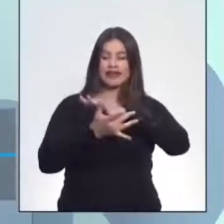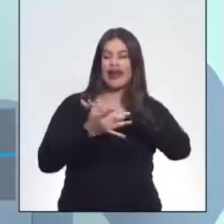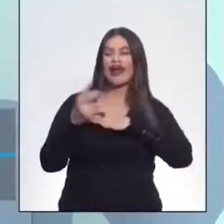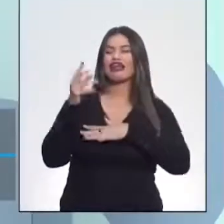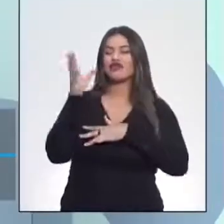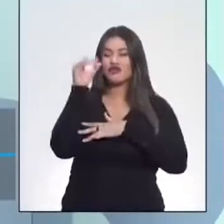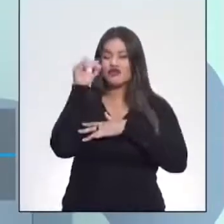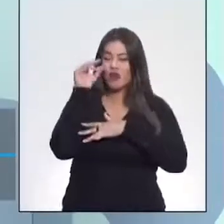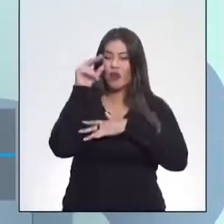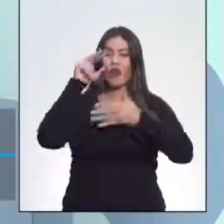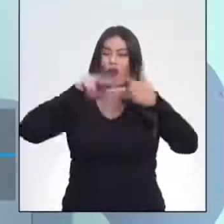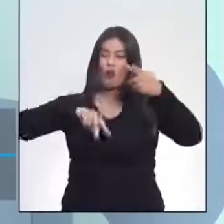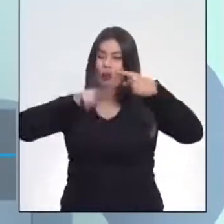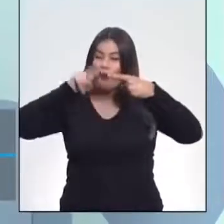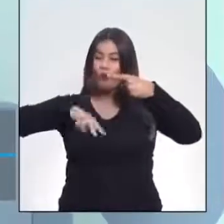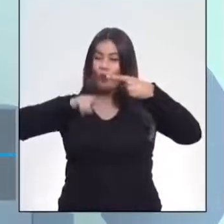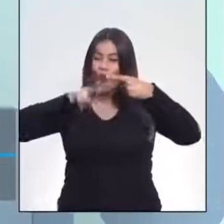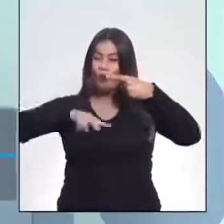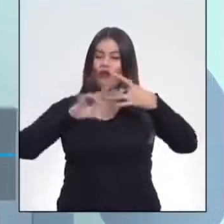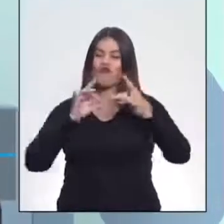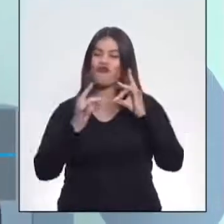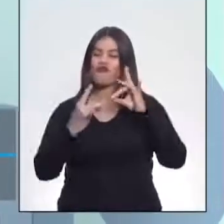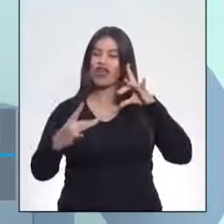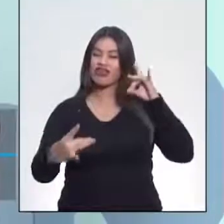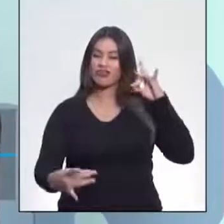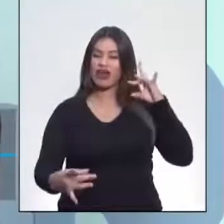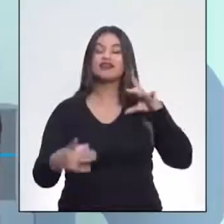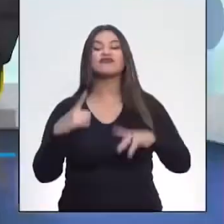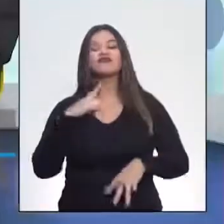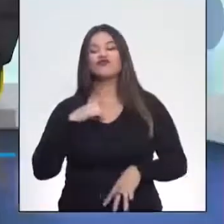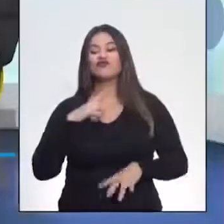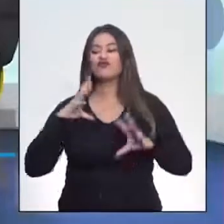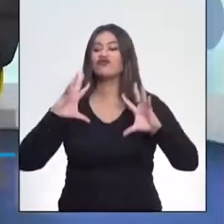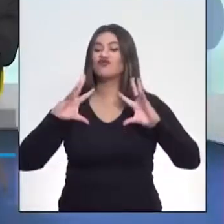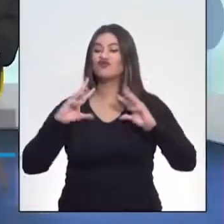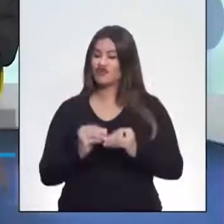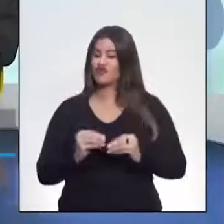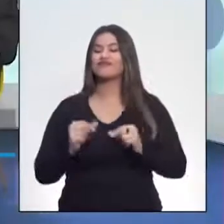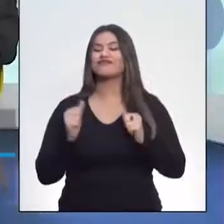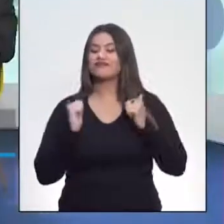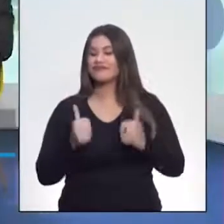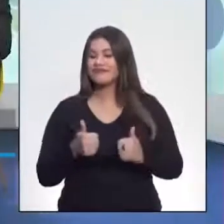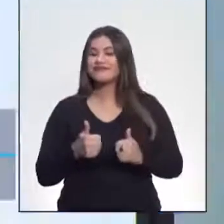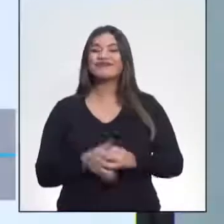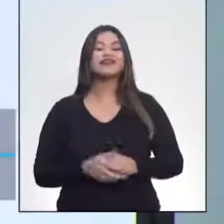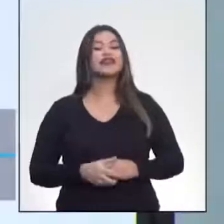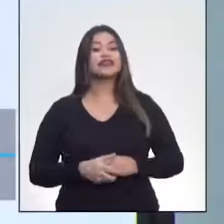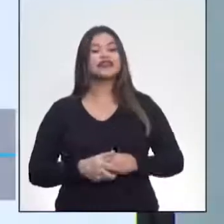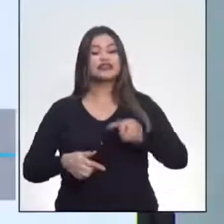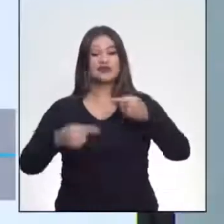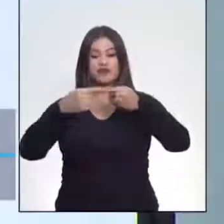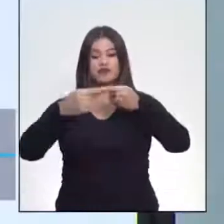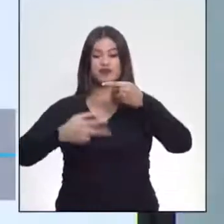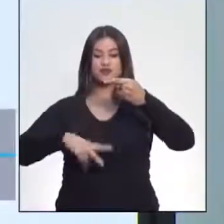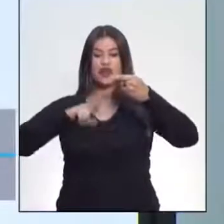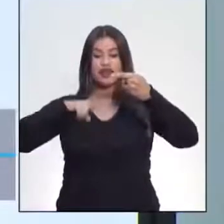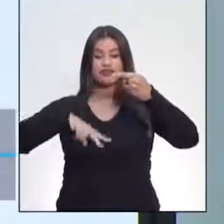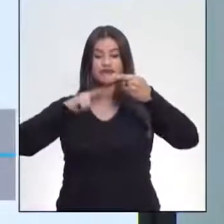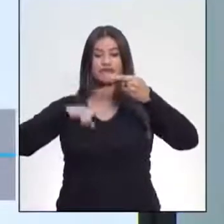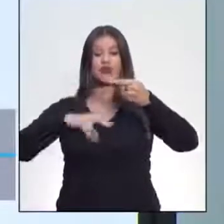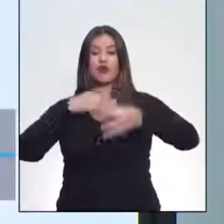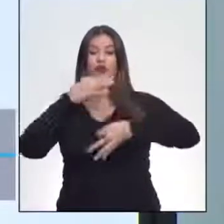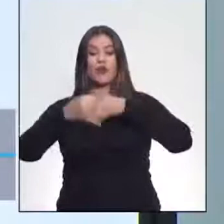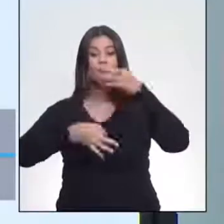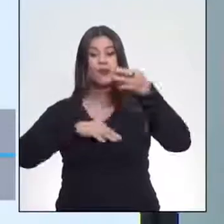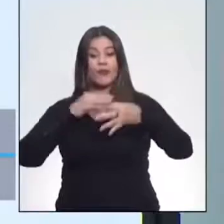atualizada mensais ogum feedback de vocês para nós aqui é verdade então nós estamos observando bastante os